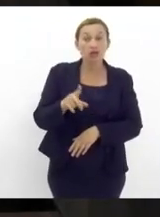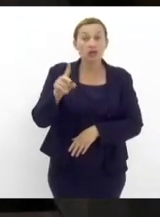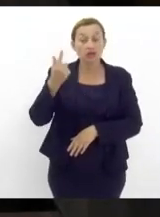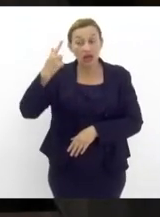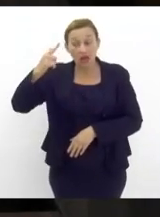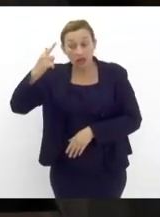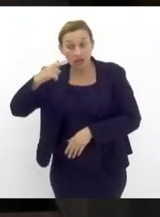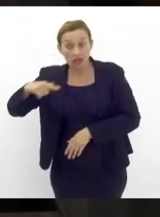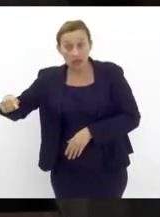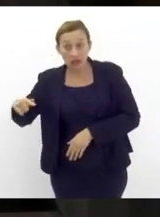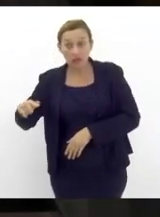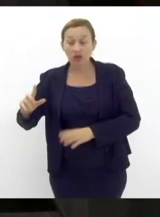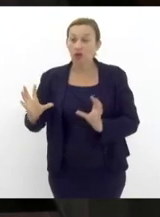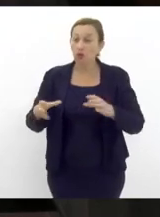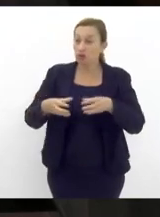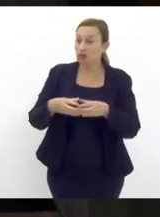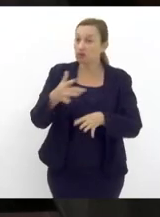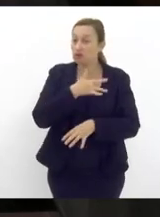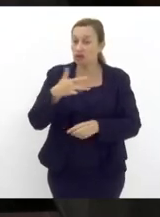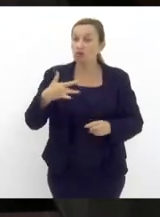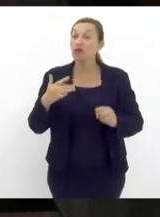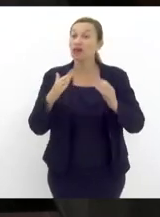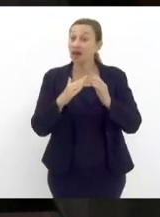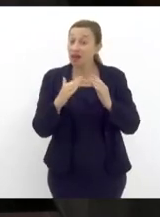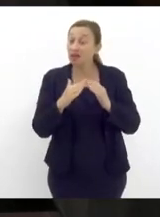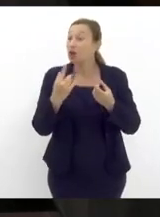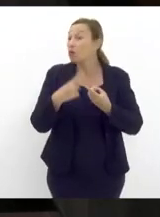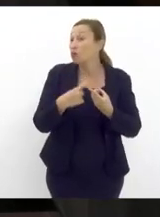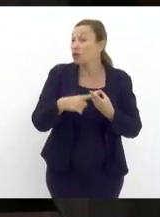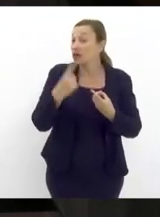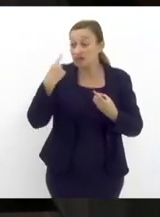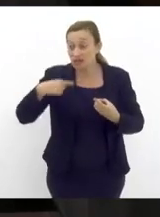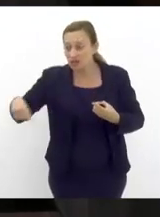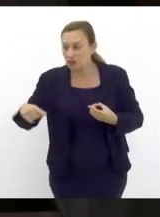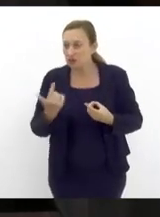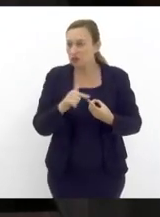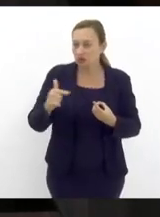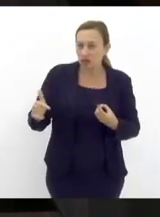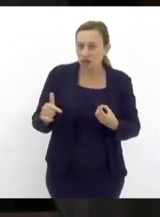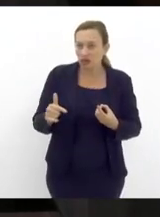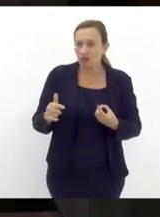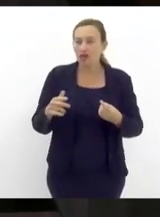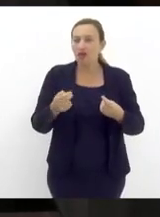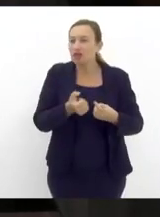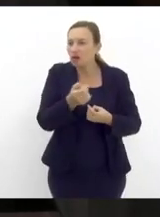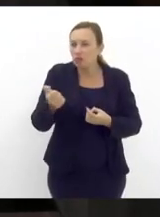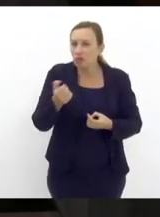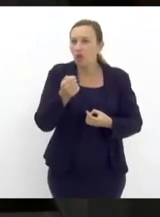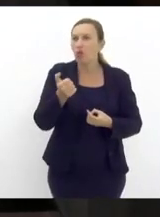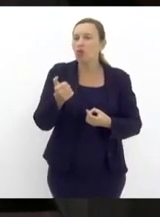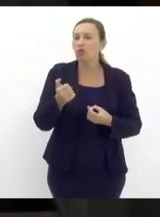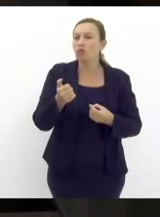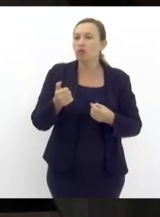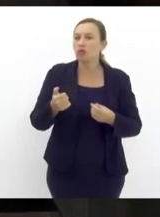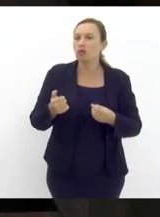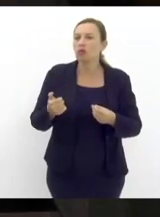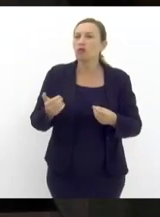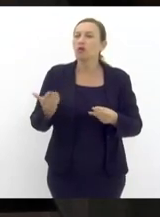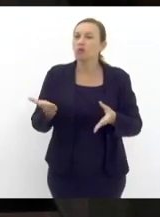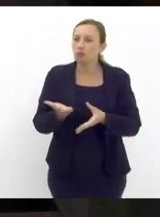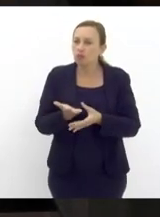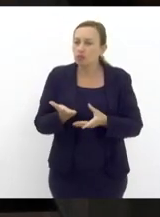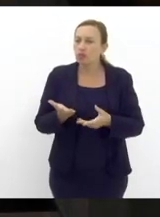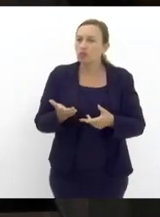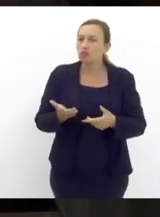vem a comissão de saúde da casa porque essa semana não teve tinha pouco reunião para dar é pouco processo para dar aparecer